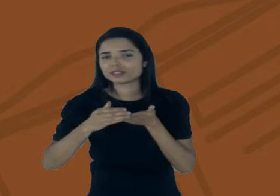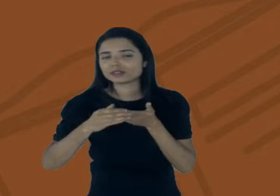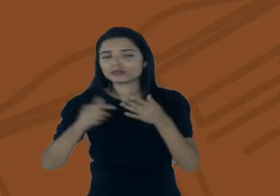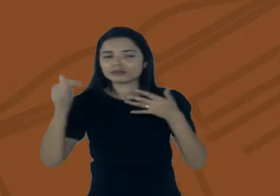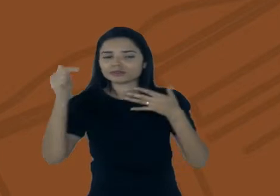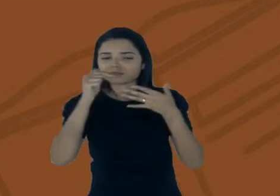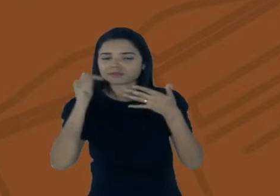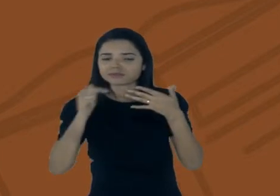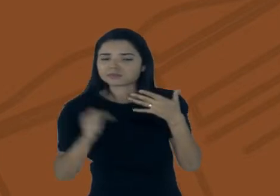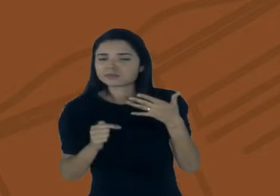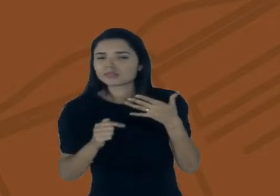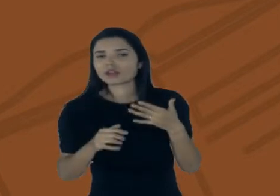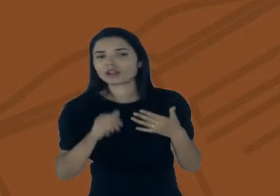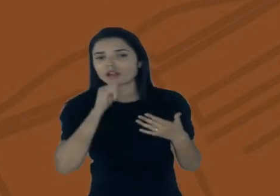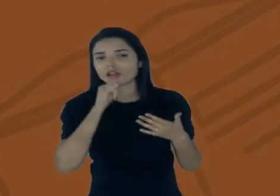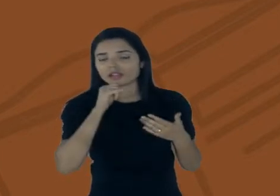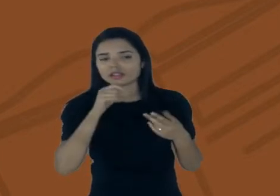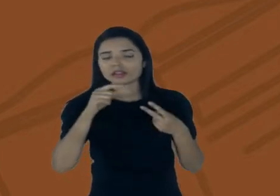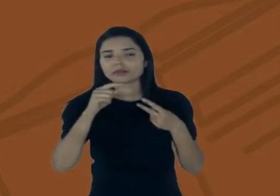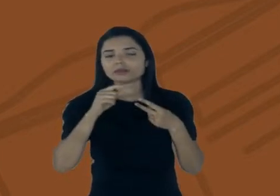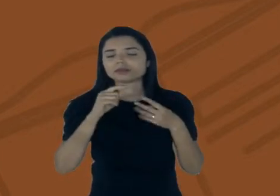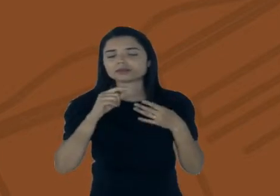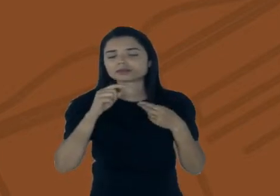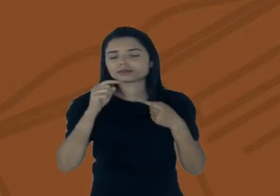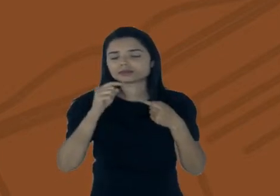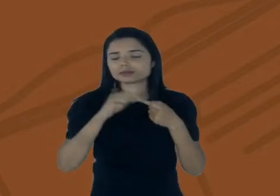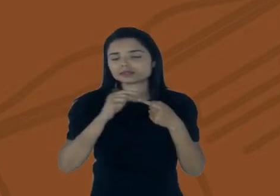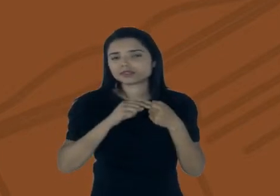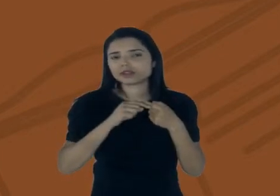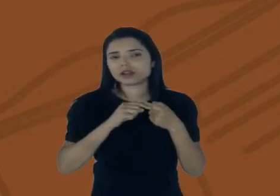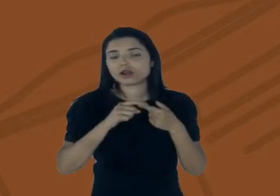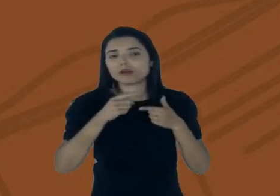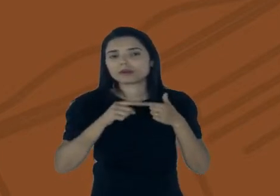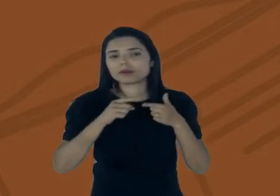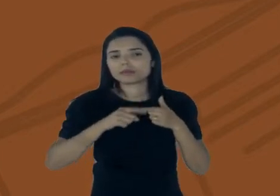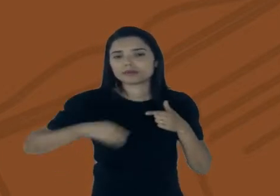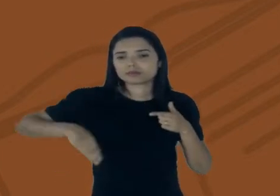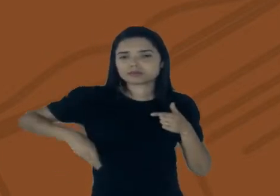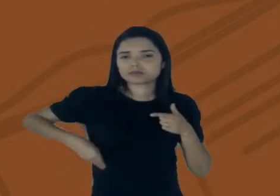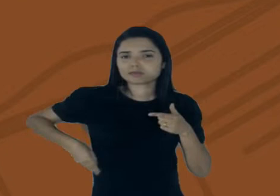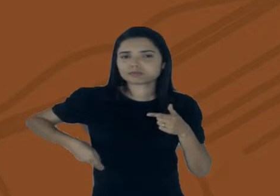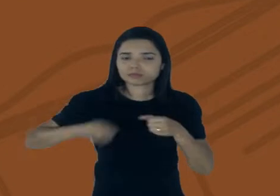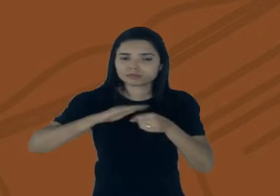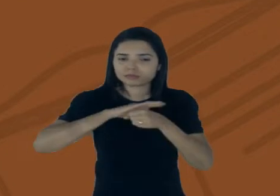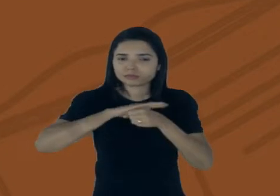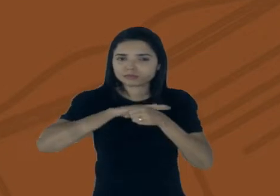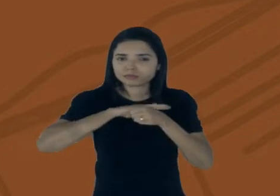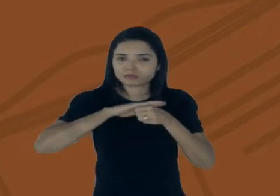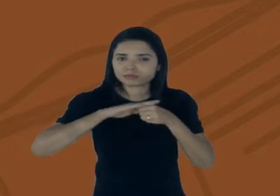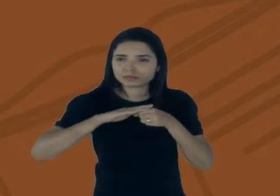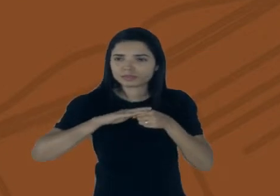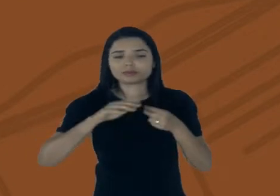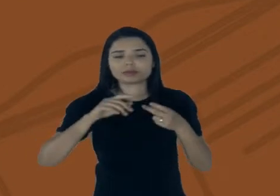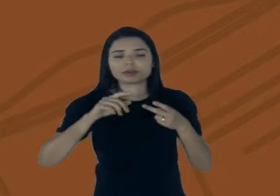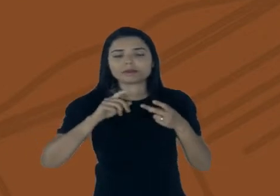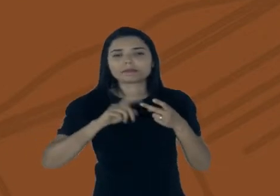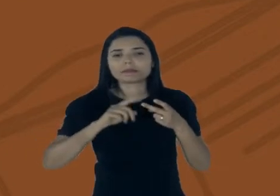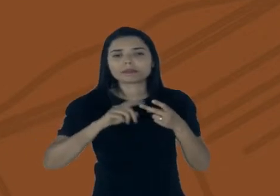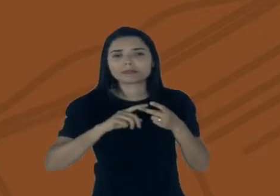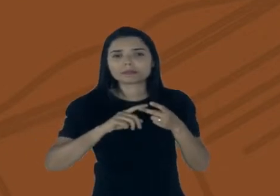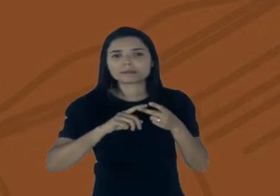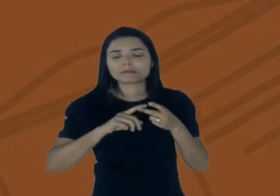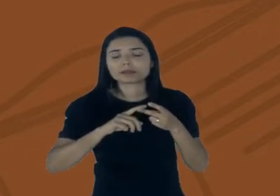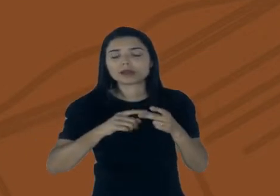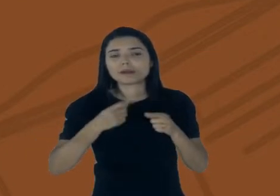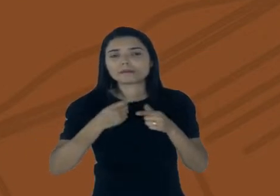como doenças renais, transtornos hormonais suprarrenais na gravidez, estreitamento